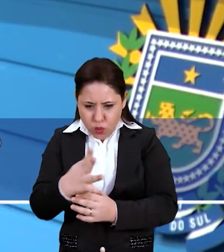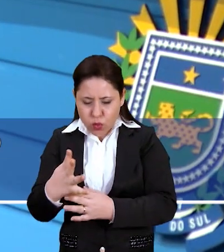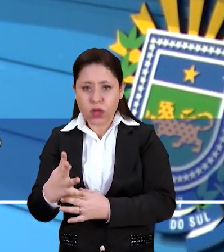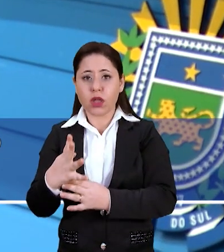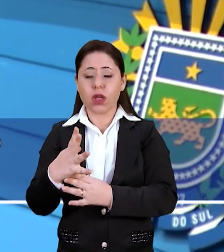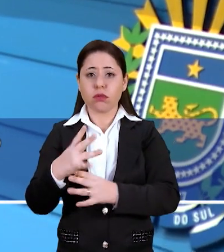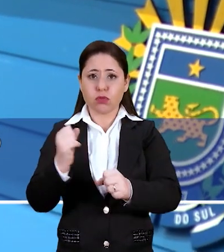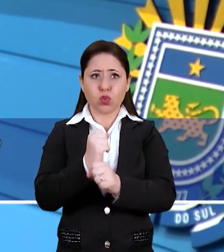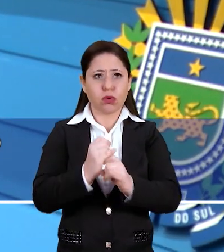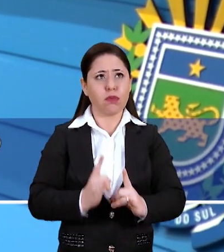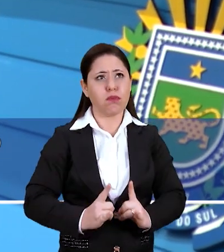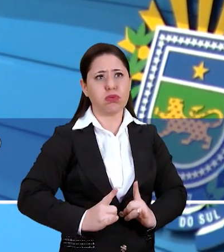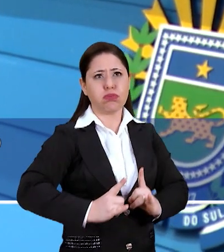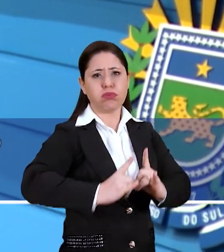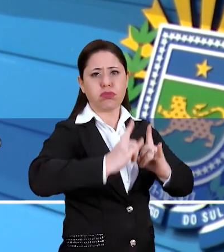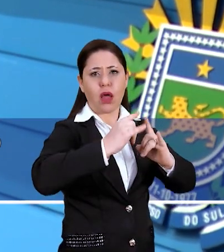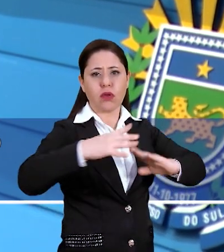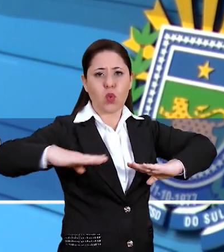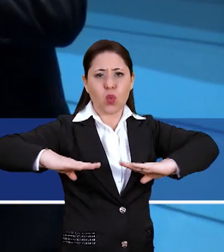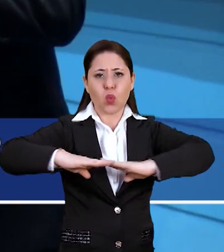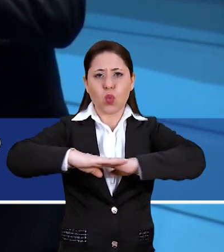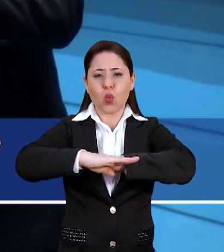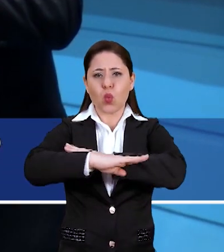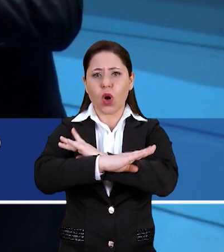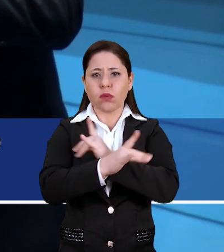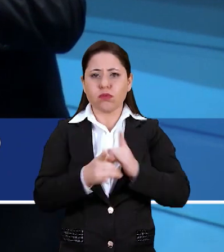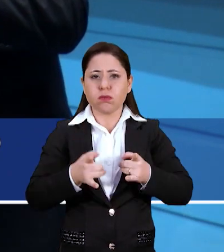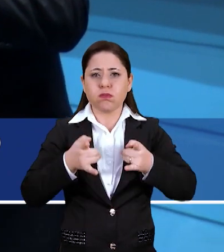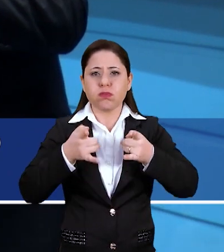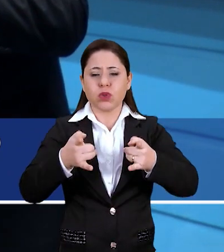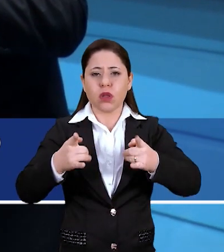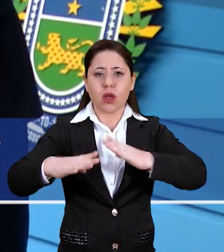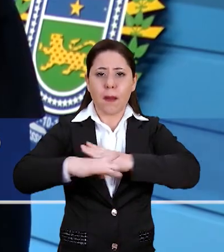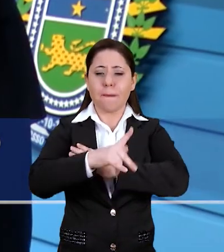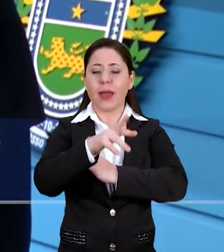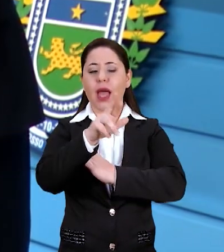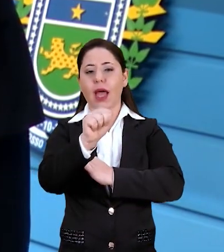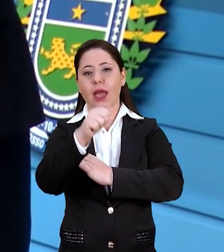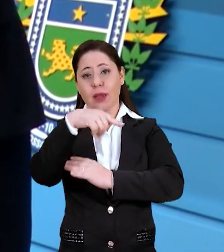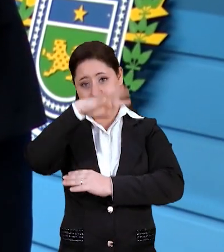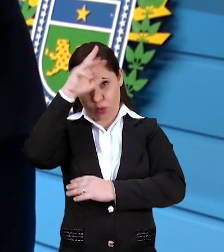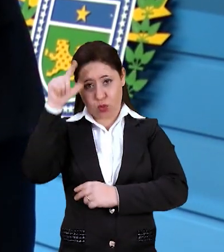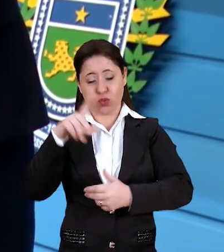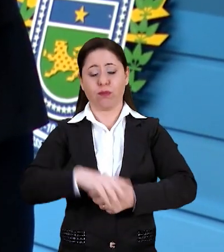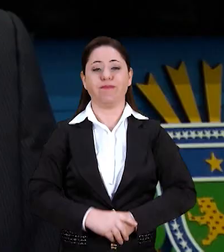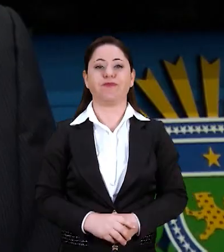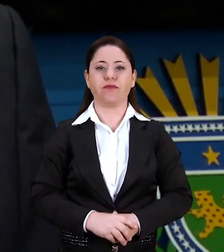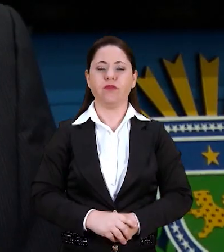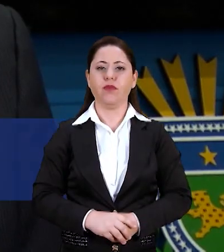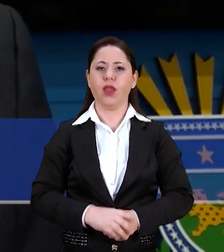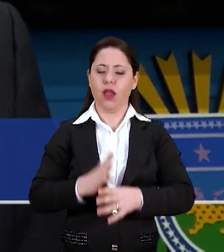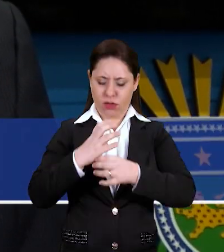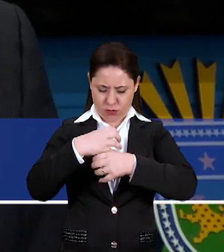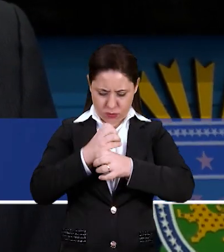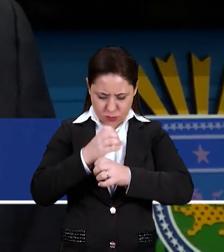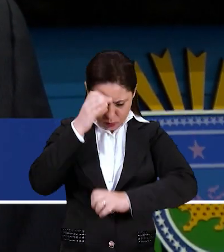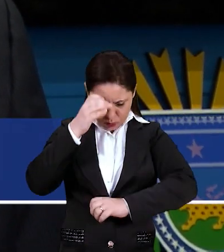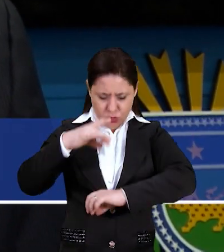em edificações, estradas, pontes e rodovias de Mato Grosso do Sul. A